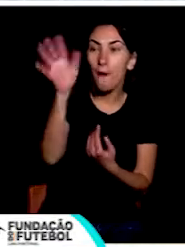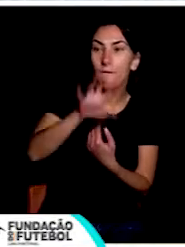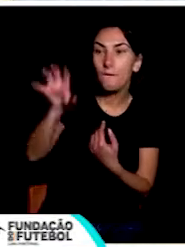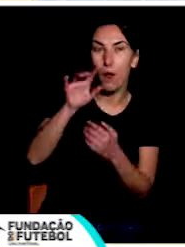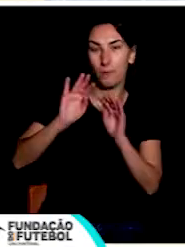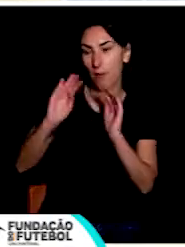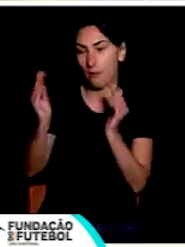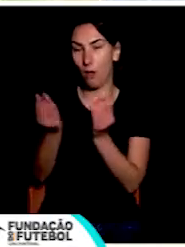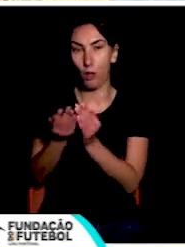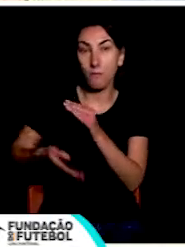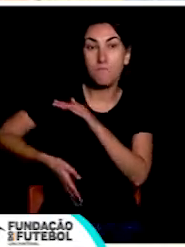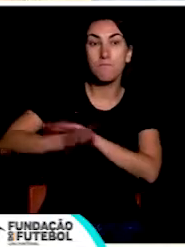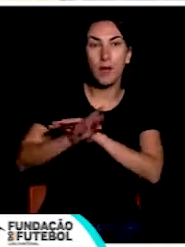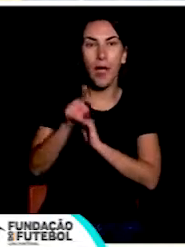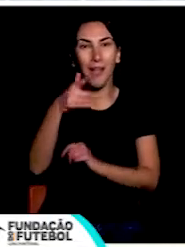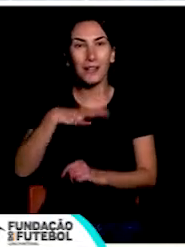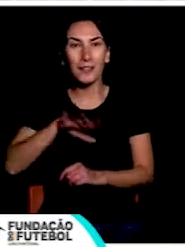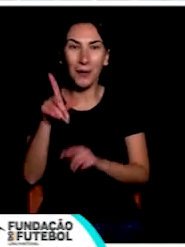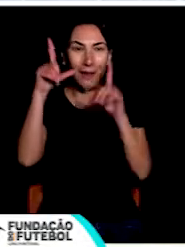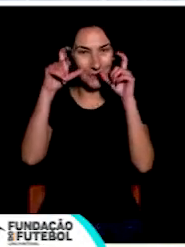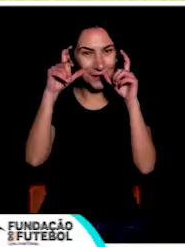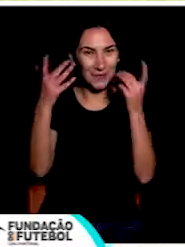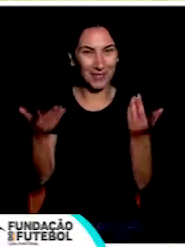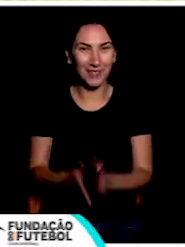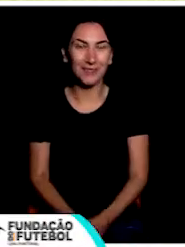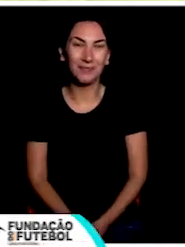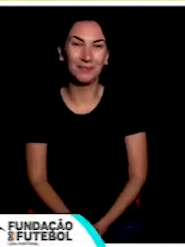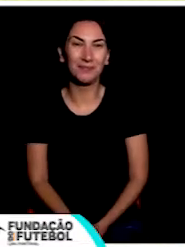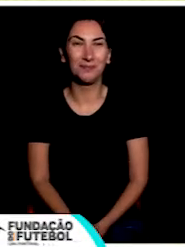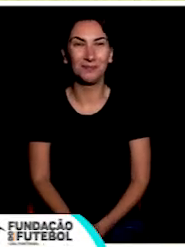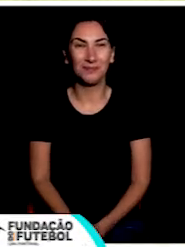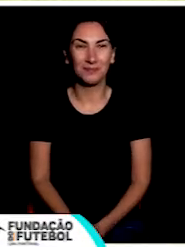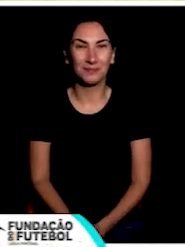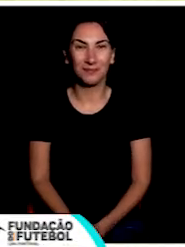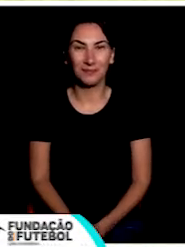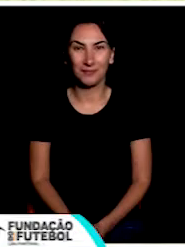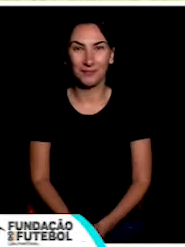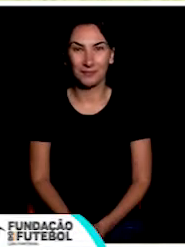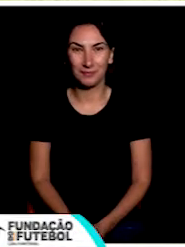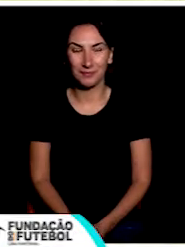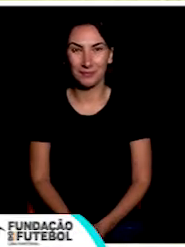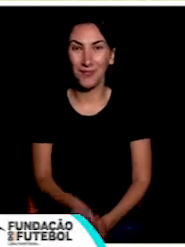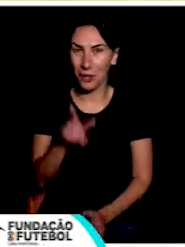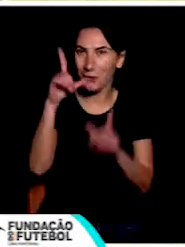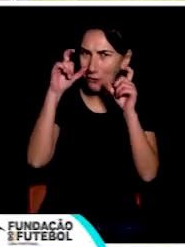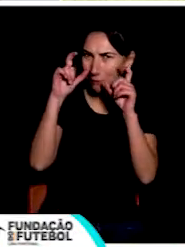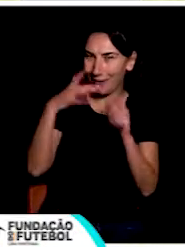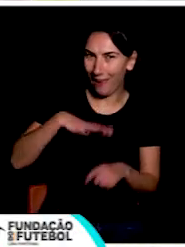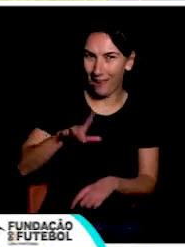de chegada da bola, a forma como foi batida a bola. Ah, você quer sair na foto, né?